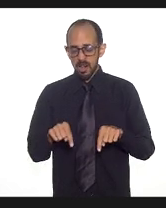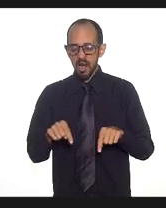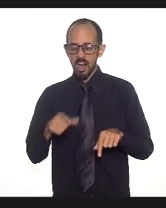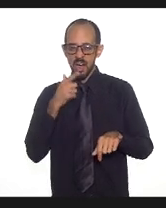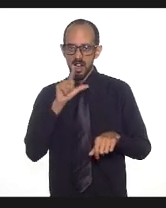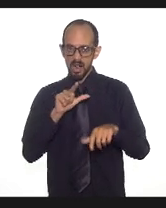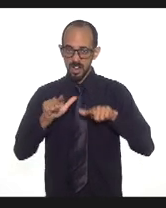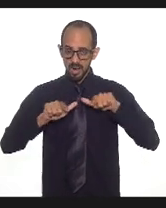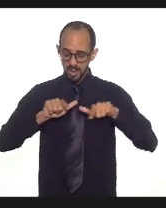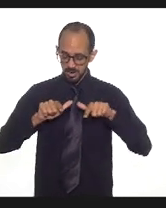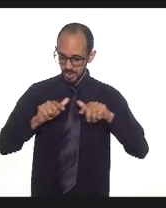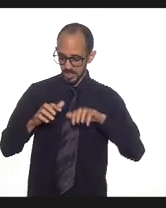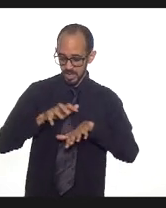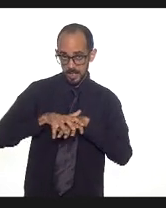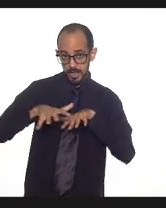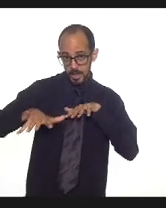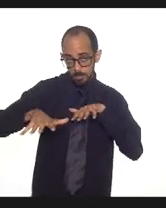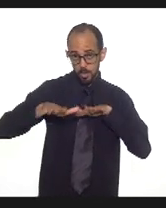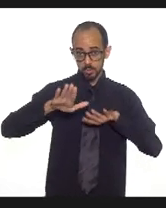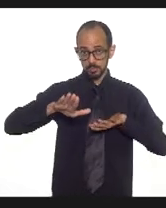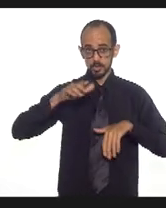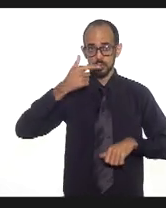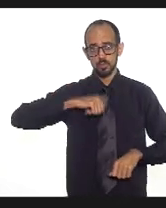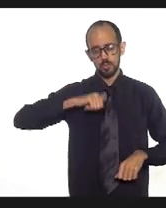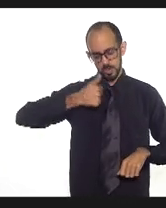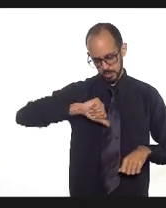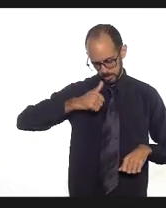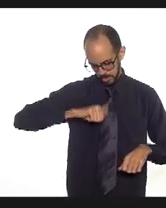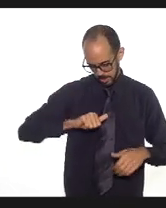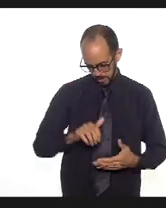mas com qualidade, né? Com